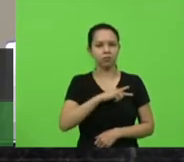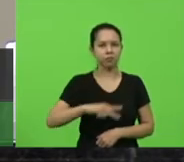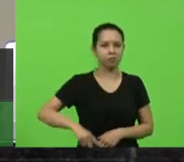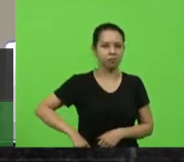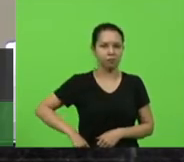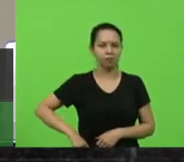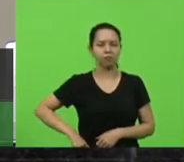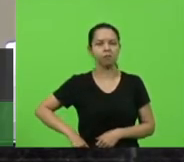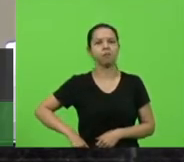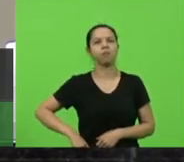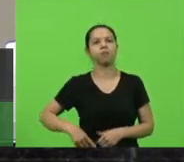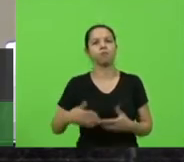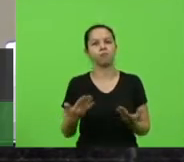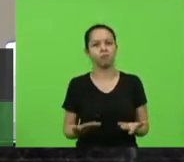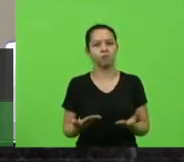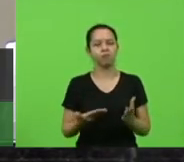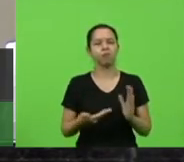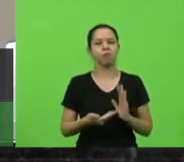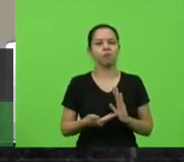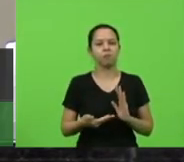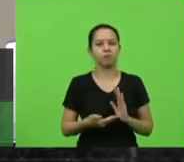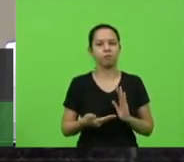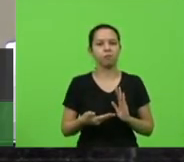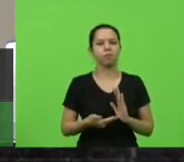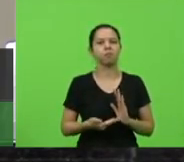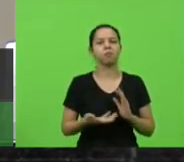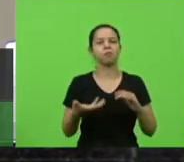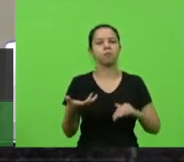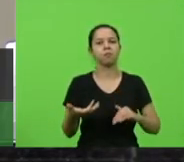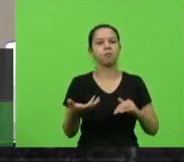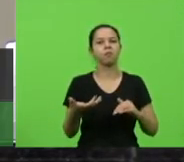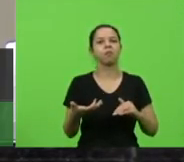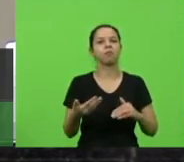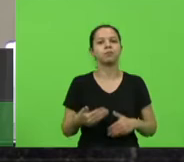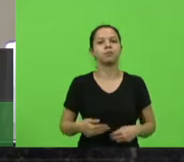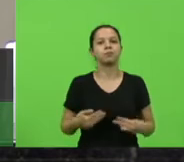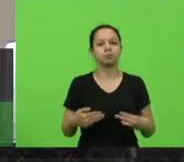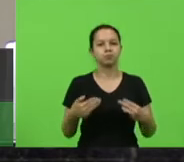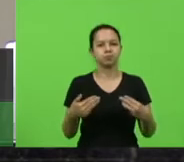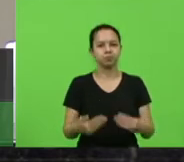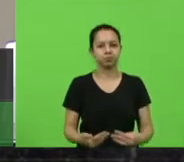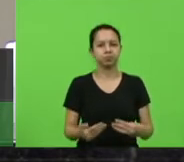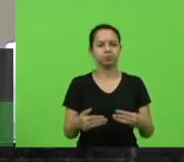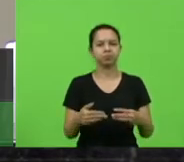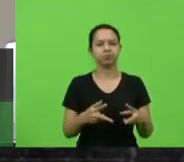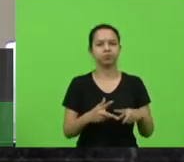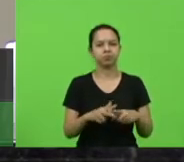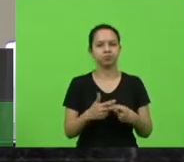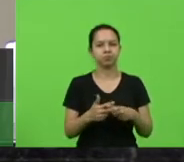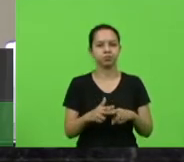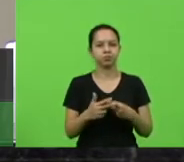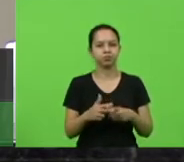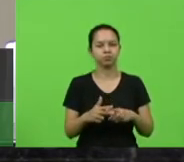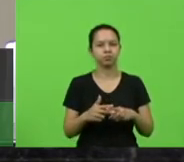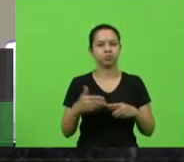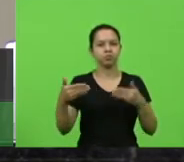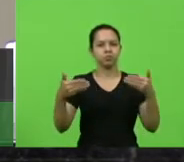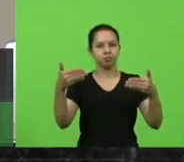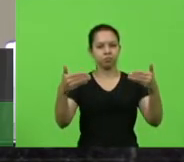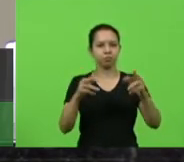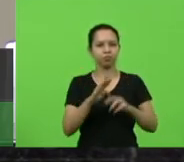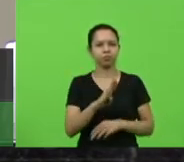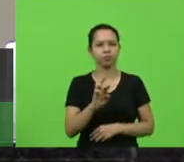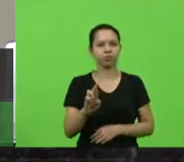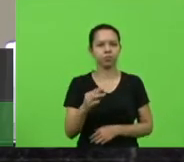Senado Federal e ao Ministro de Estado da Infraestrutura pela manutenção e sinalização da BRSC 282, trecho que liga